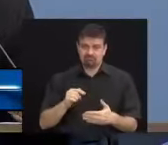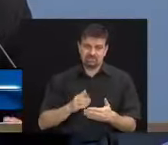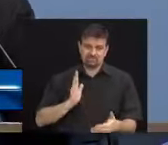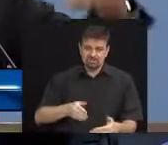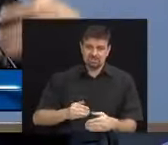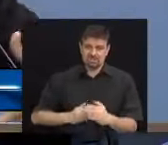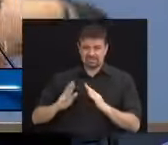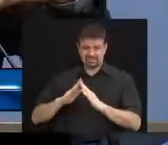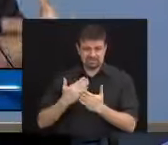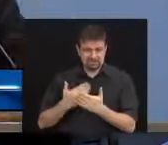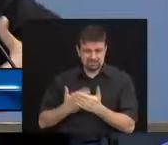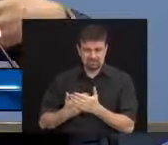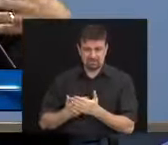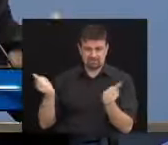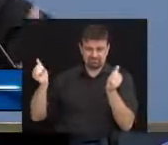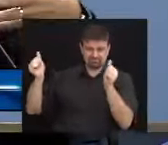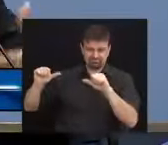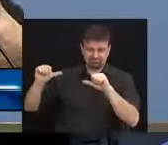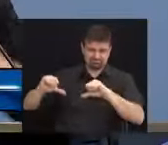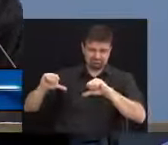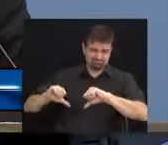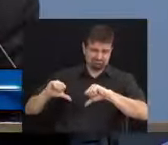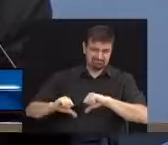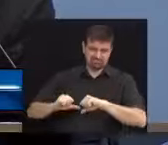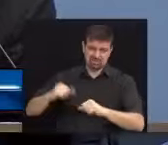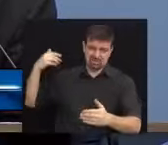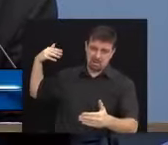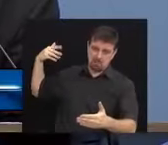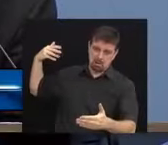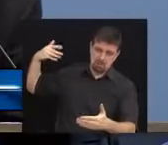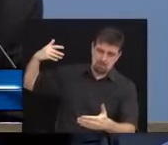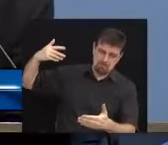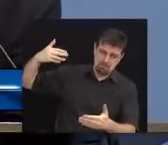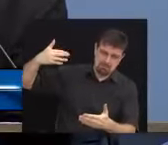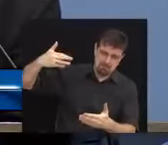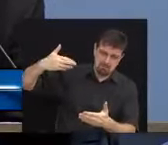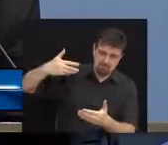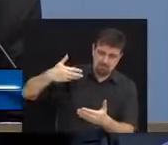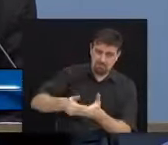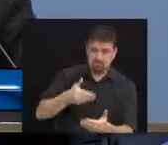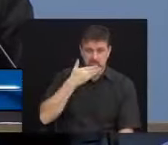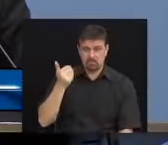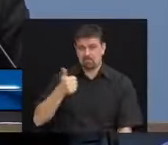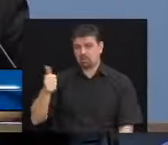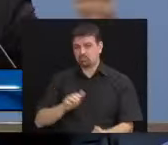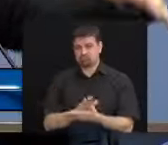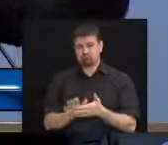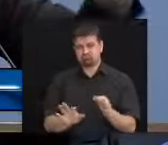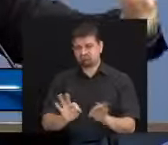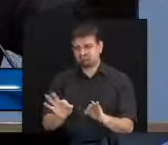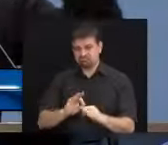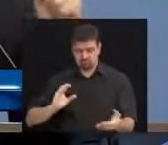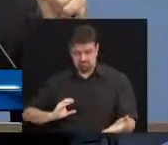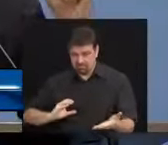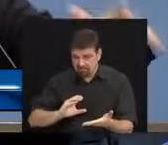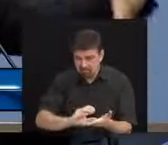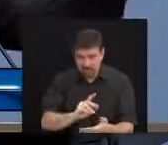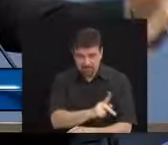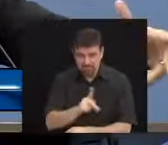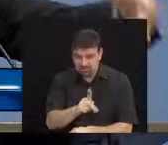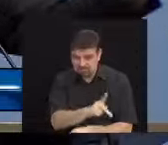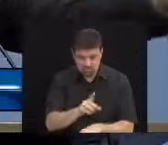escola está vindo em todos esses governos. Não se melhora, não se investe, não capacita o professor,